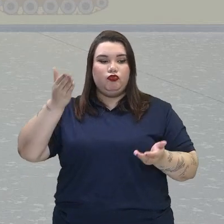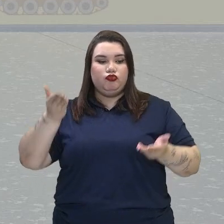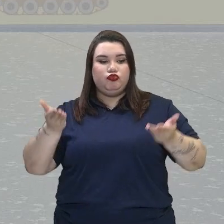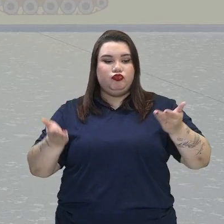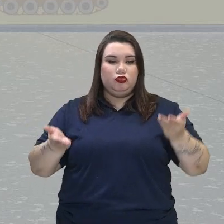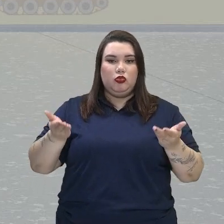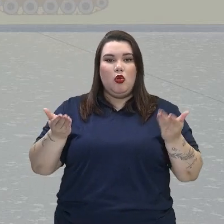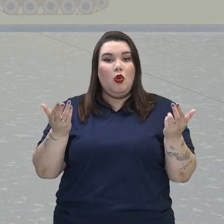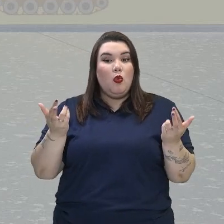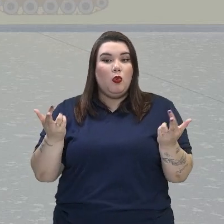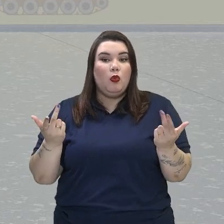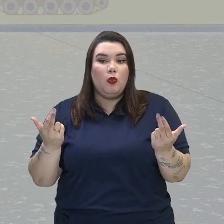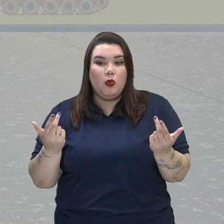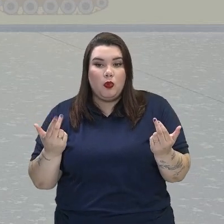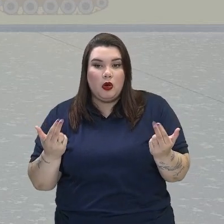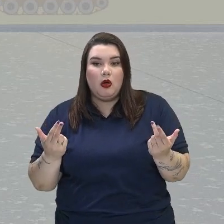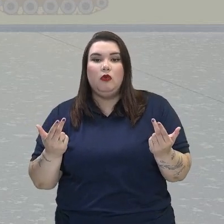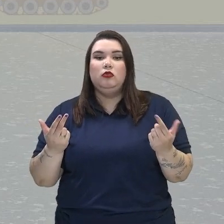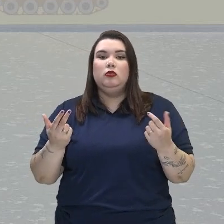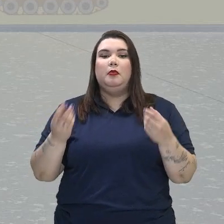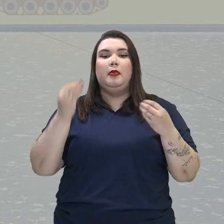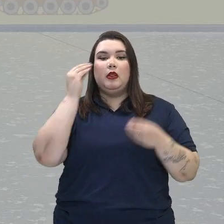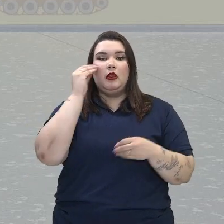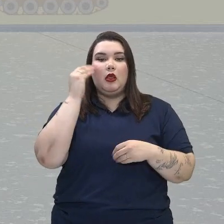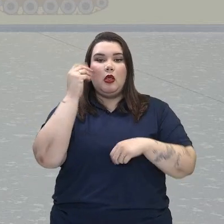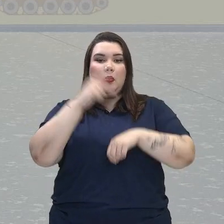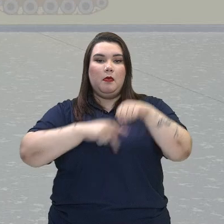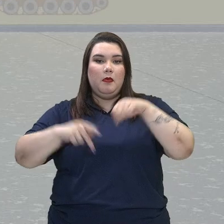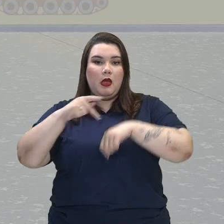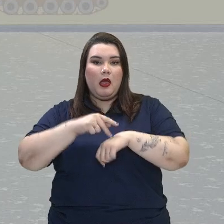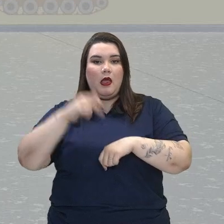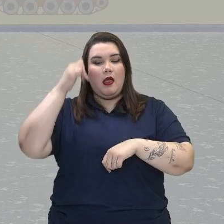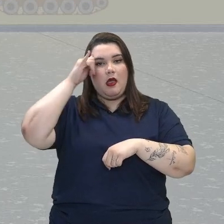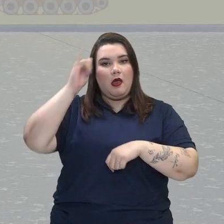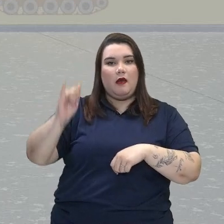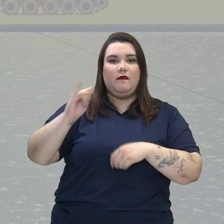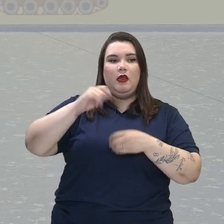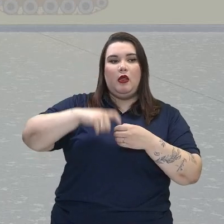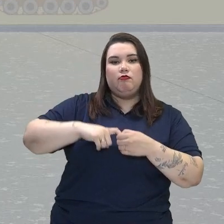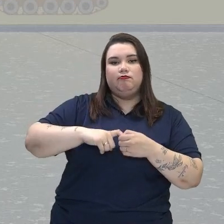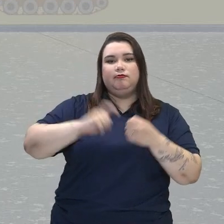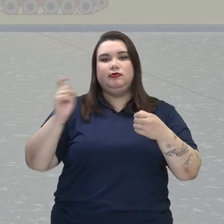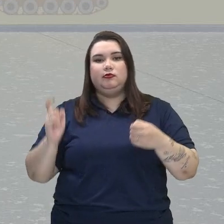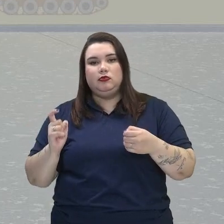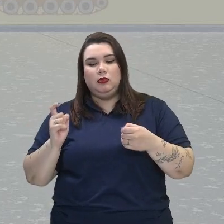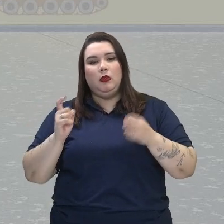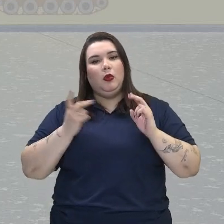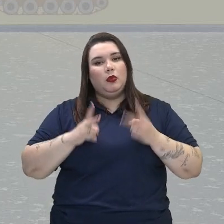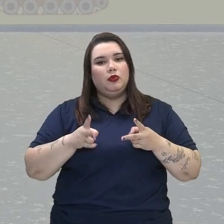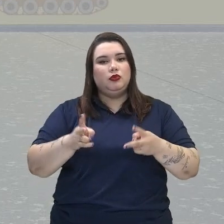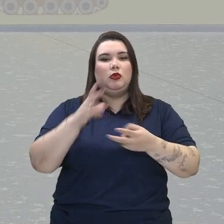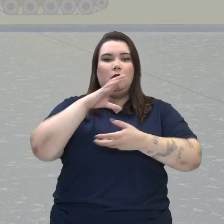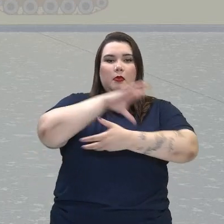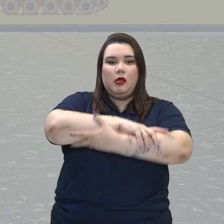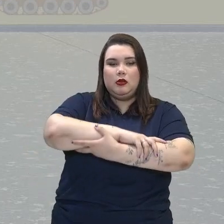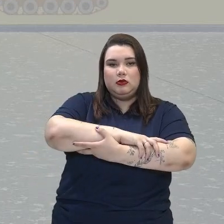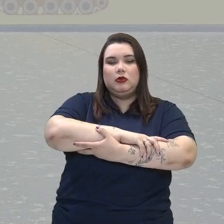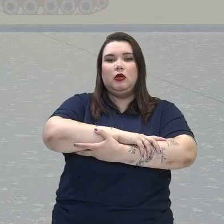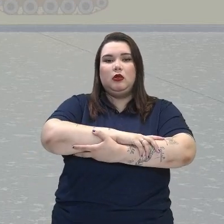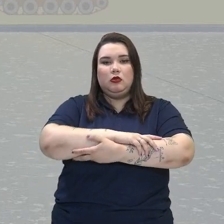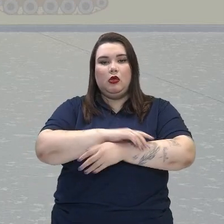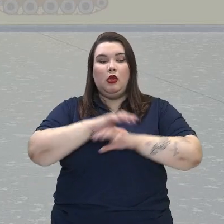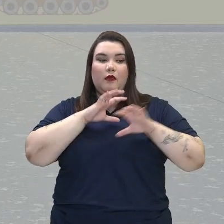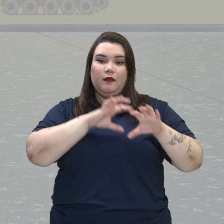equilíbrio e fazer com que os países eles não deixassem de de receber essa influência